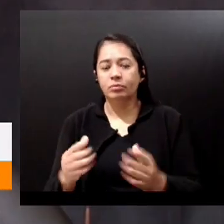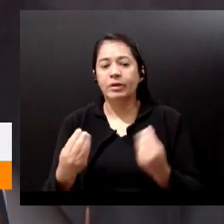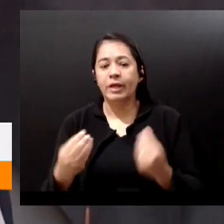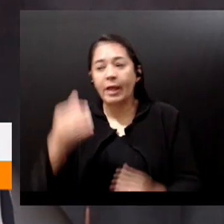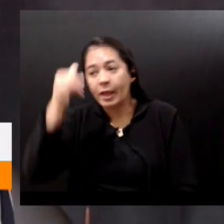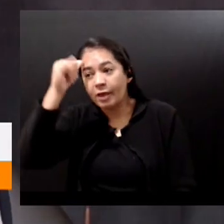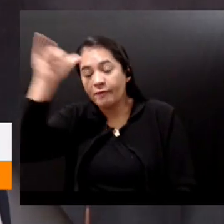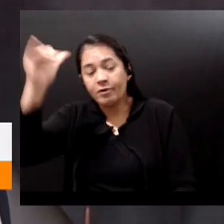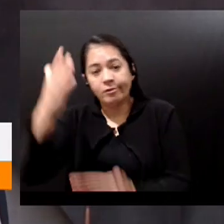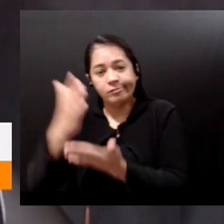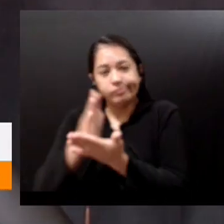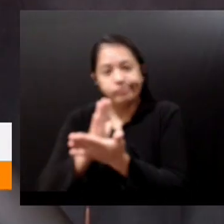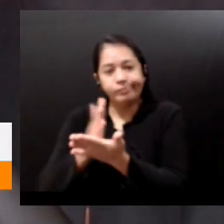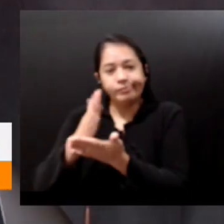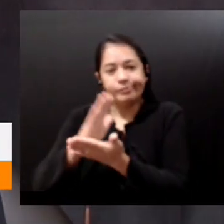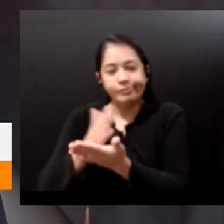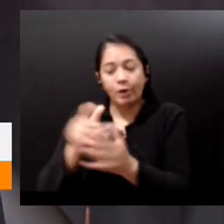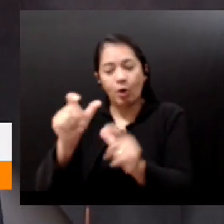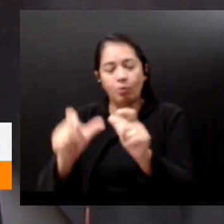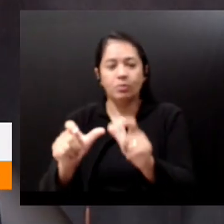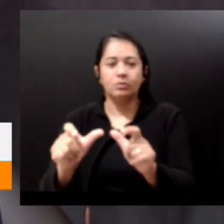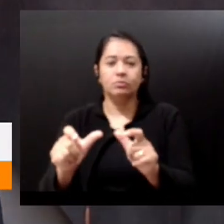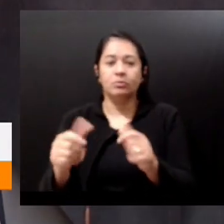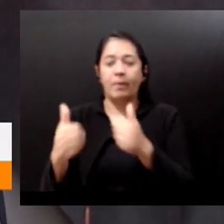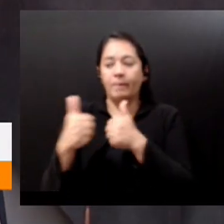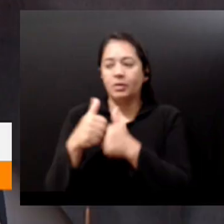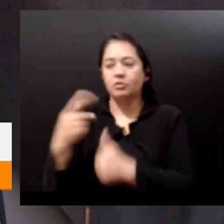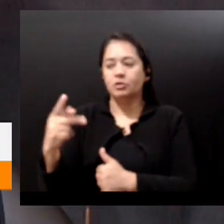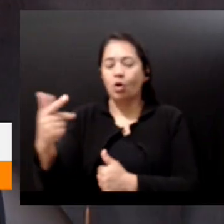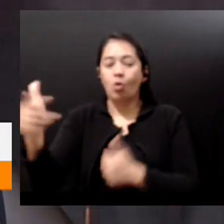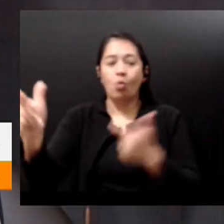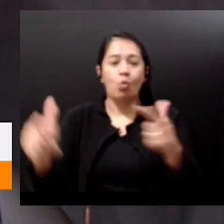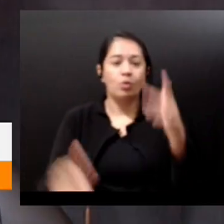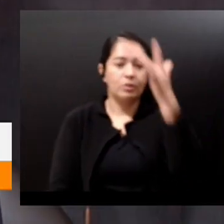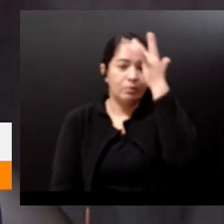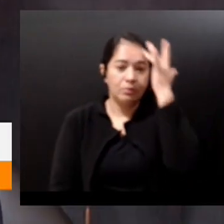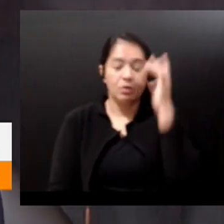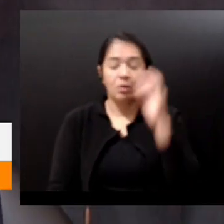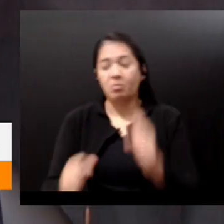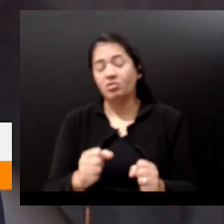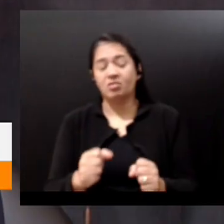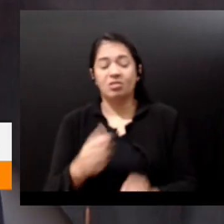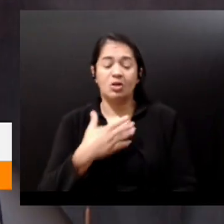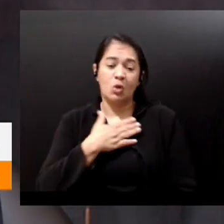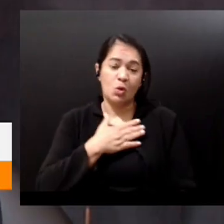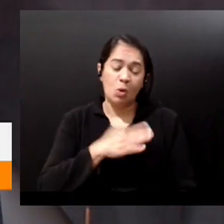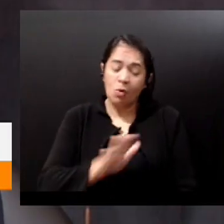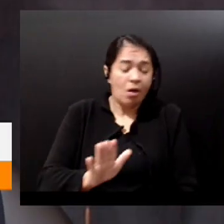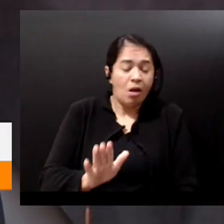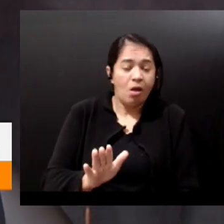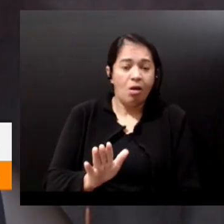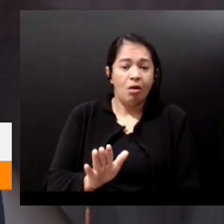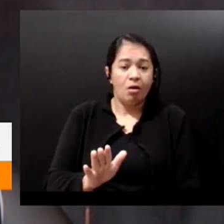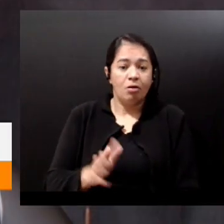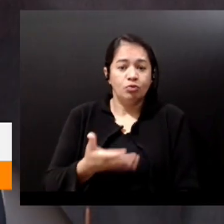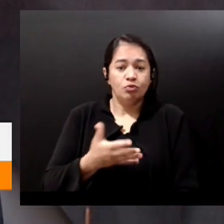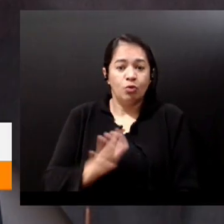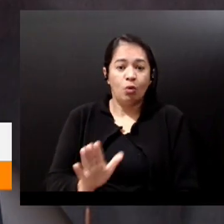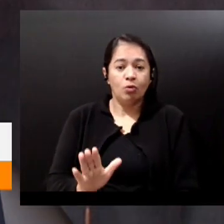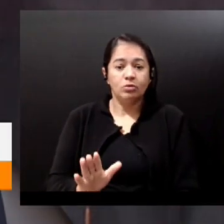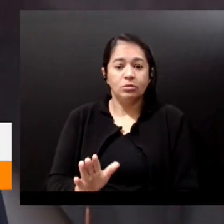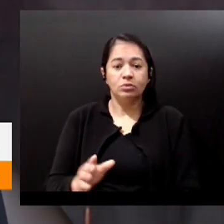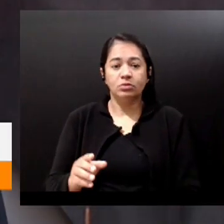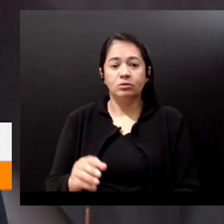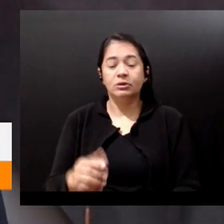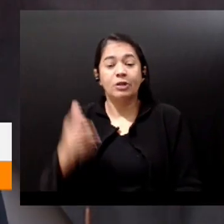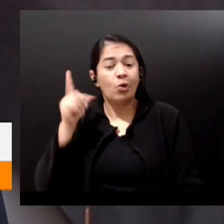assim, ao seu lado vão ter outras pessoas, que pode ser que essa pessoa não queira ouvir música, não se sinta confortável, não consiga produzir igual você